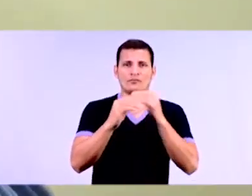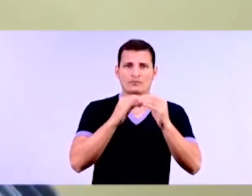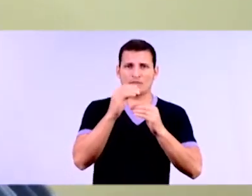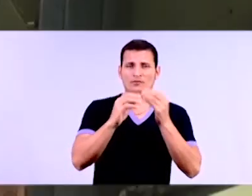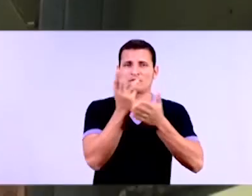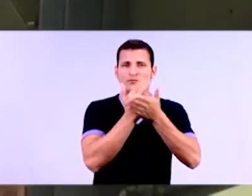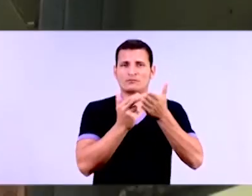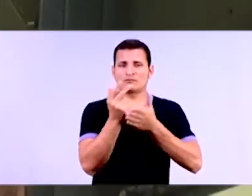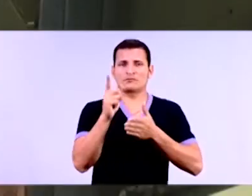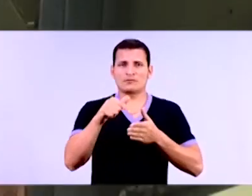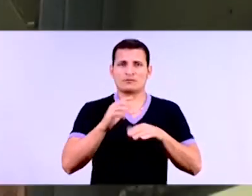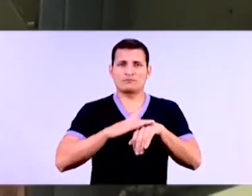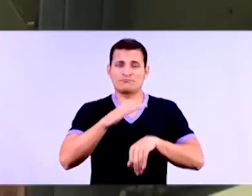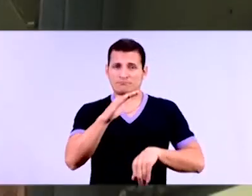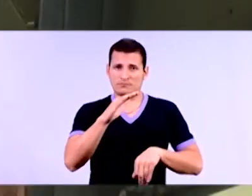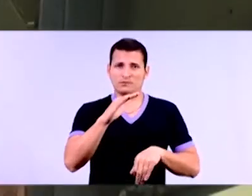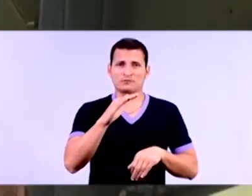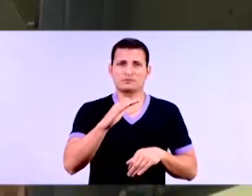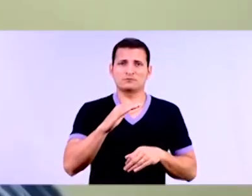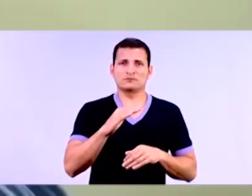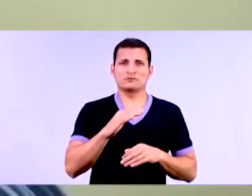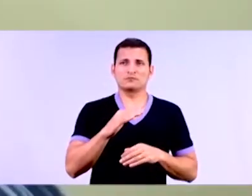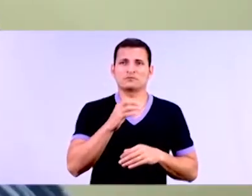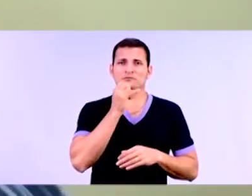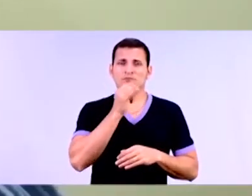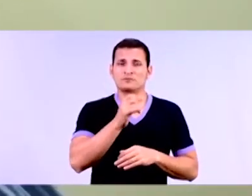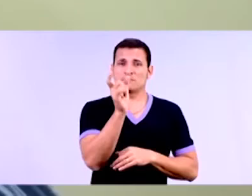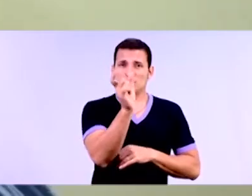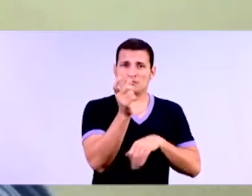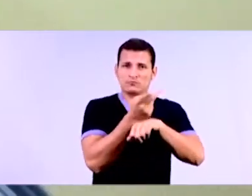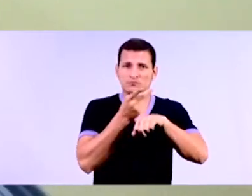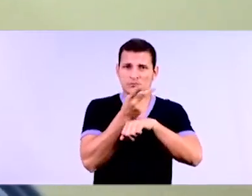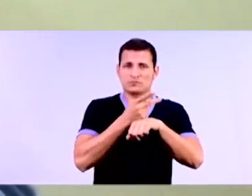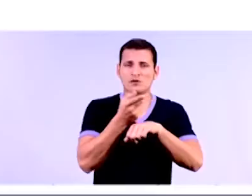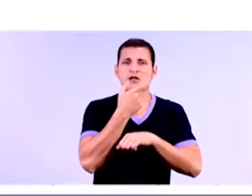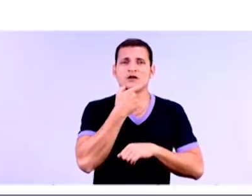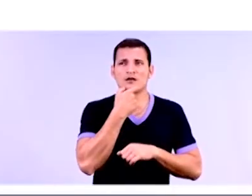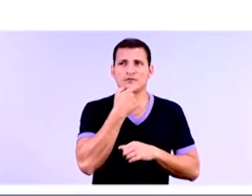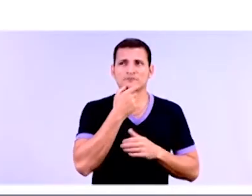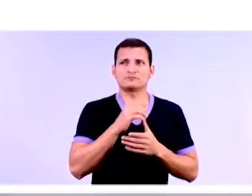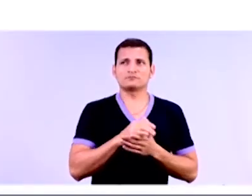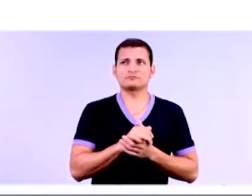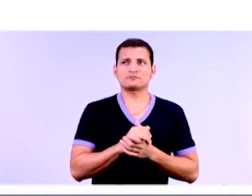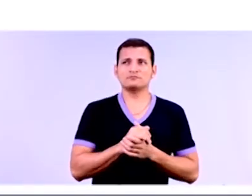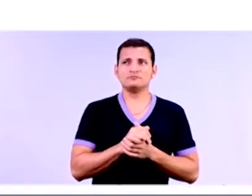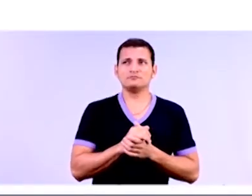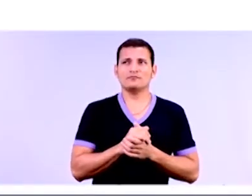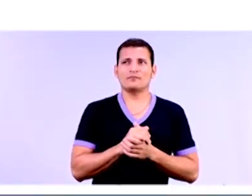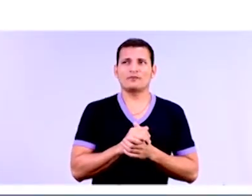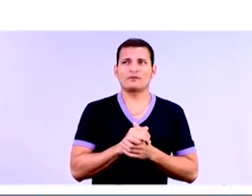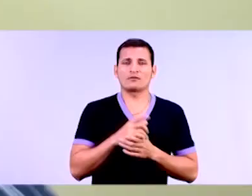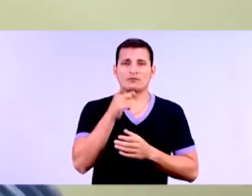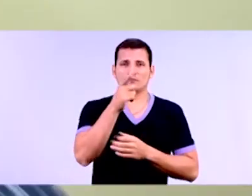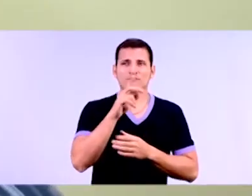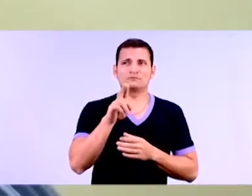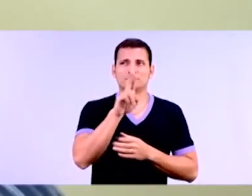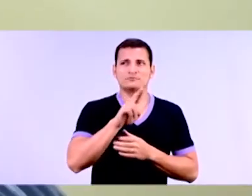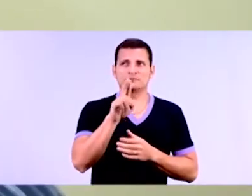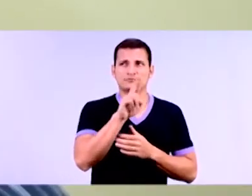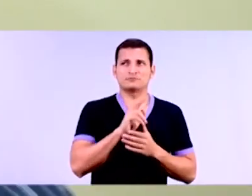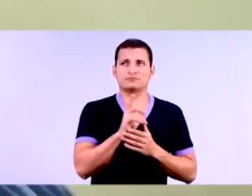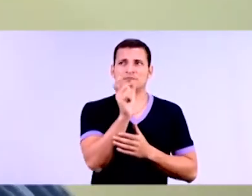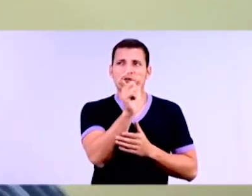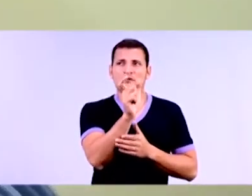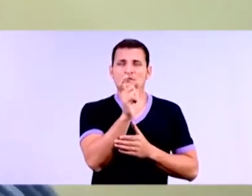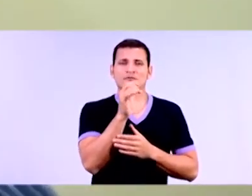quando você pesquisa por palavras em inglês, né? Então, quando você vai aqui no Google, quando você utiliza, em vez de